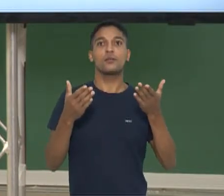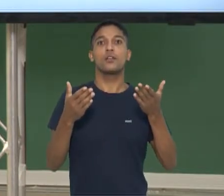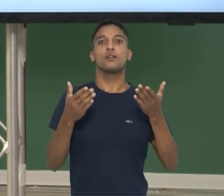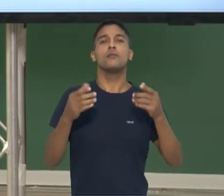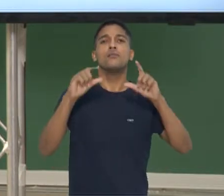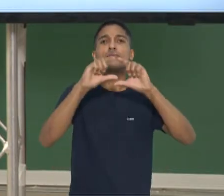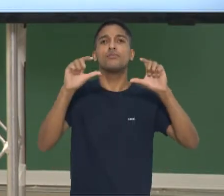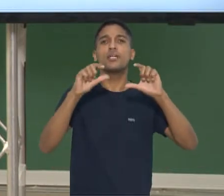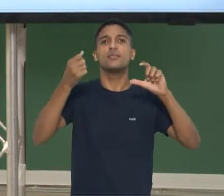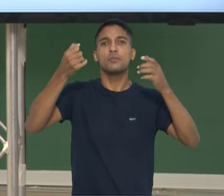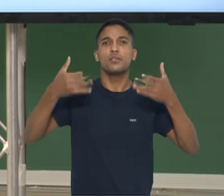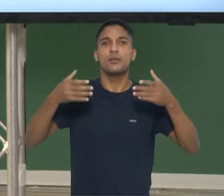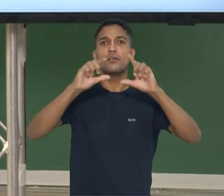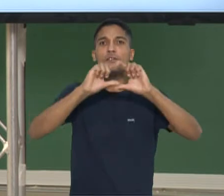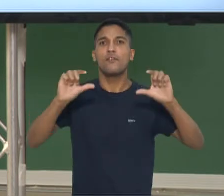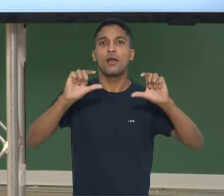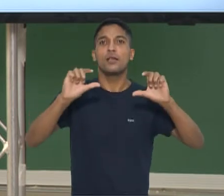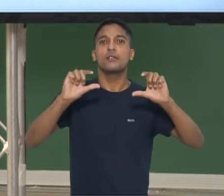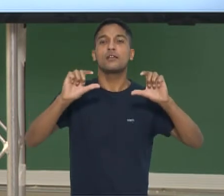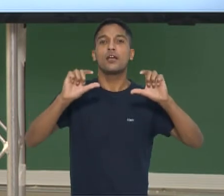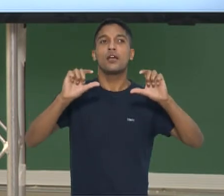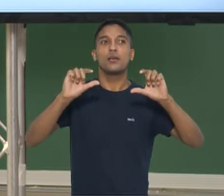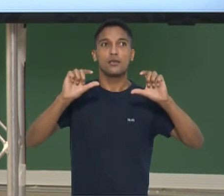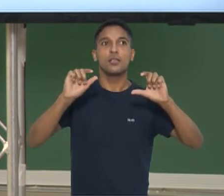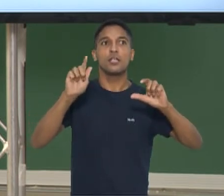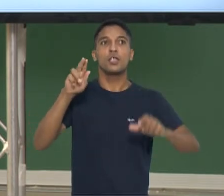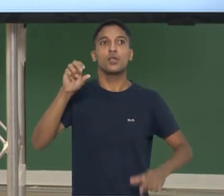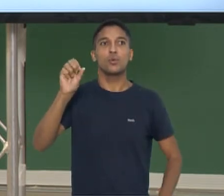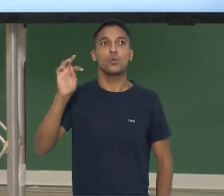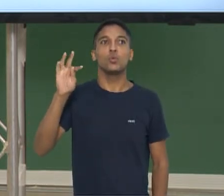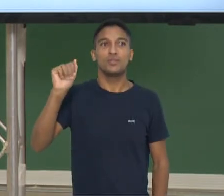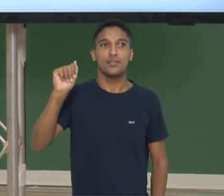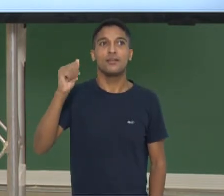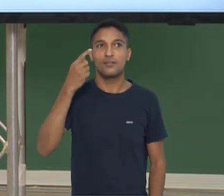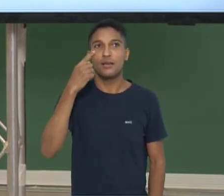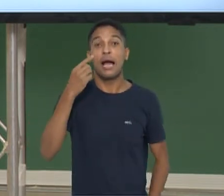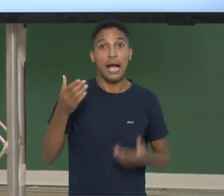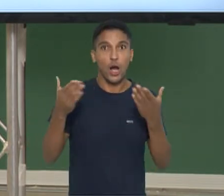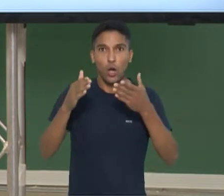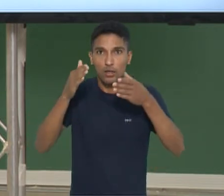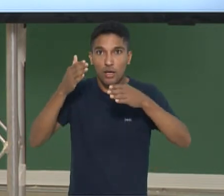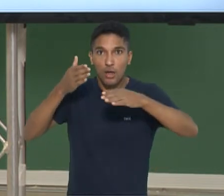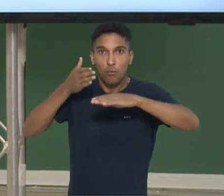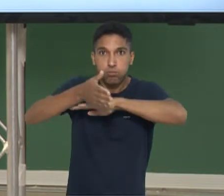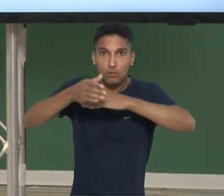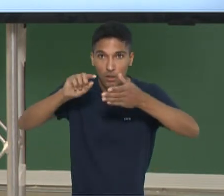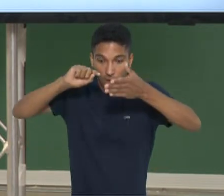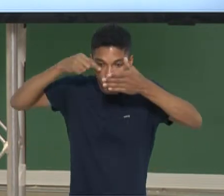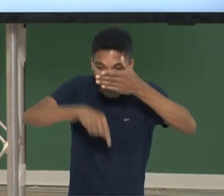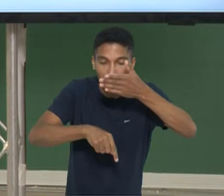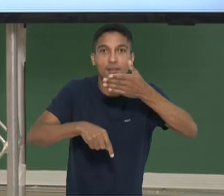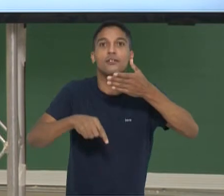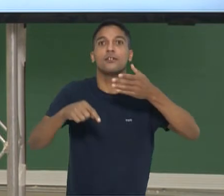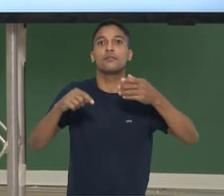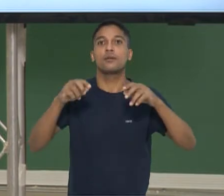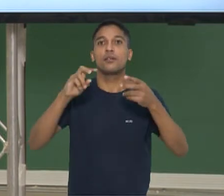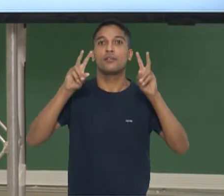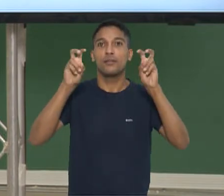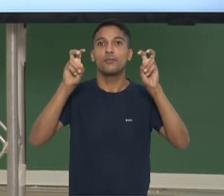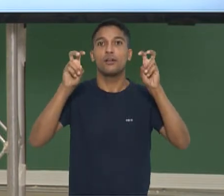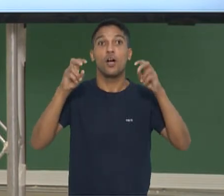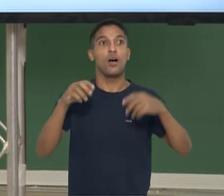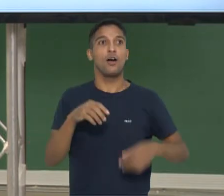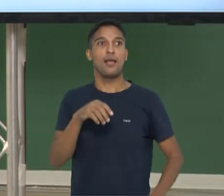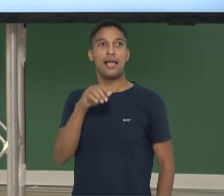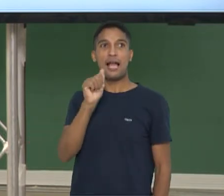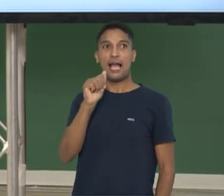gusto, mas agora a gente vai entrar um pouquinho melhor nesse tema, né? Olha só, a mí me